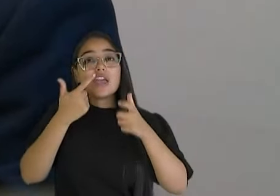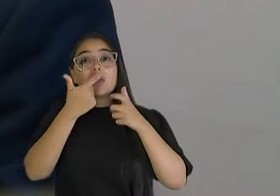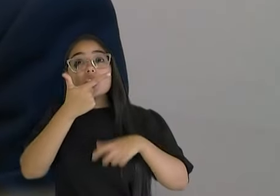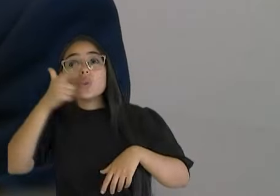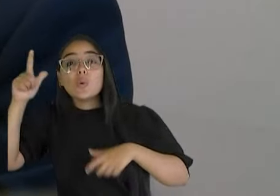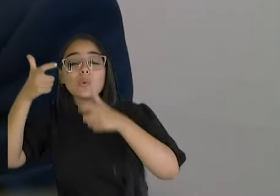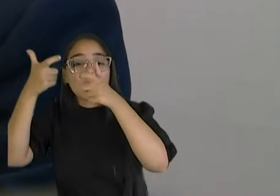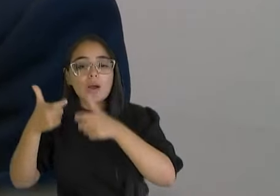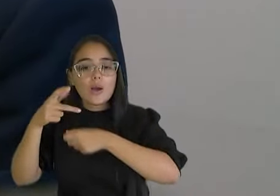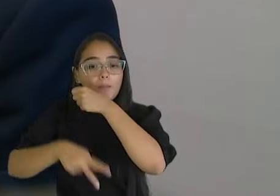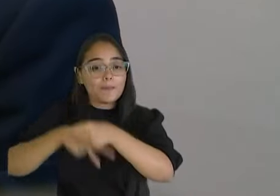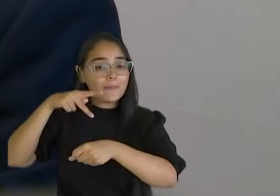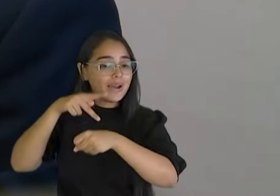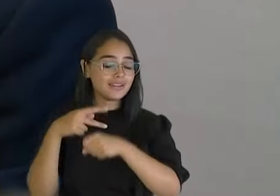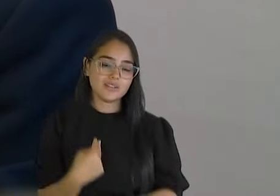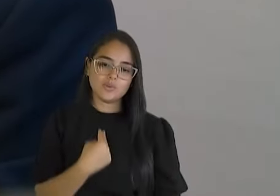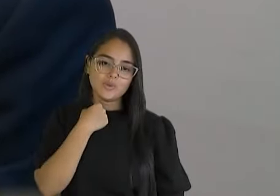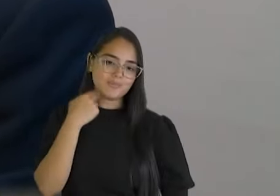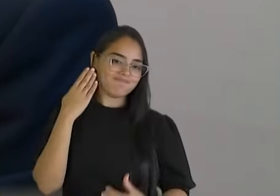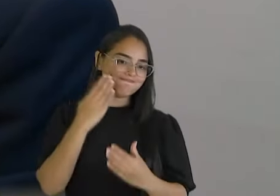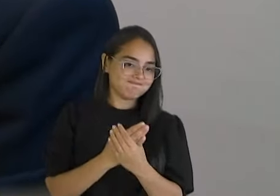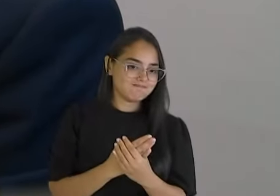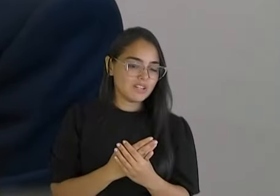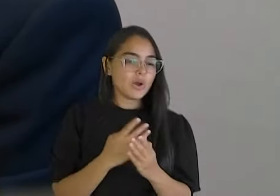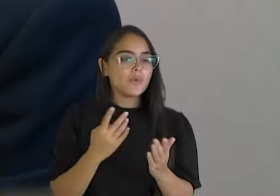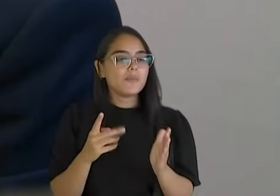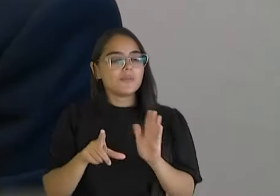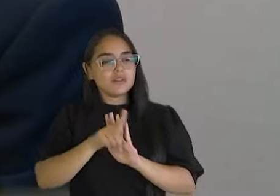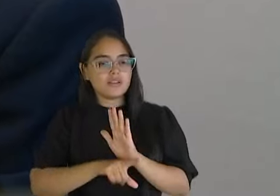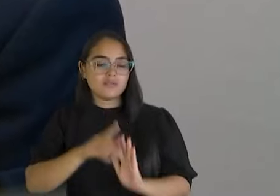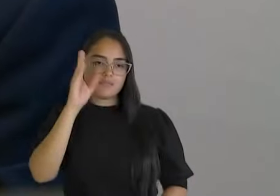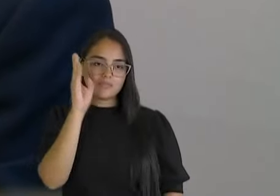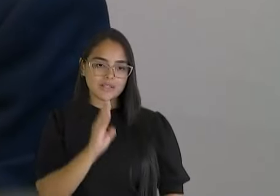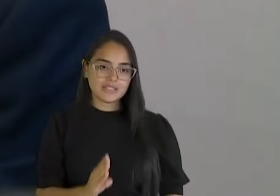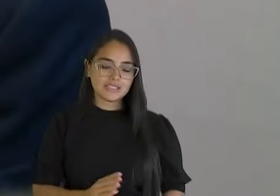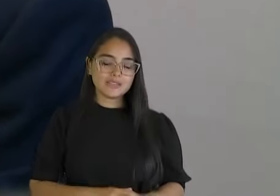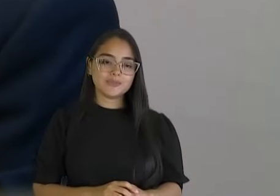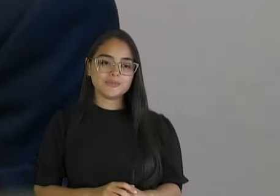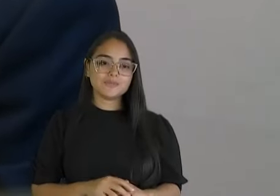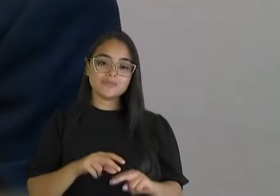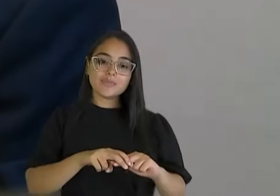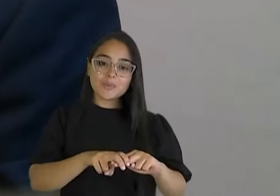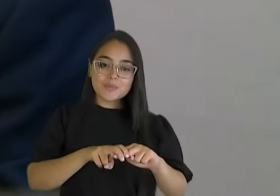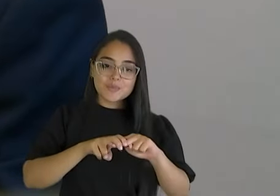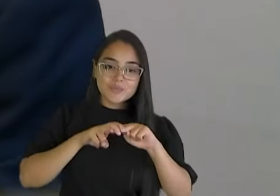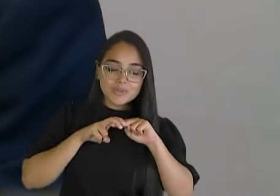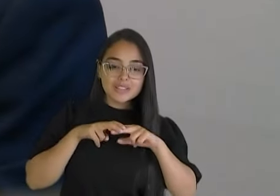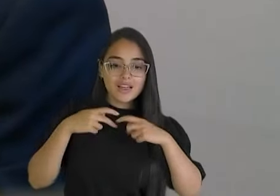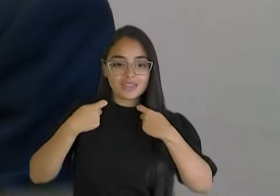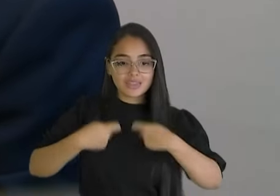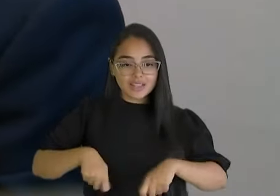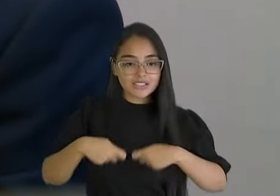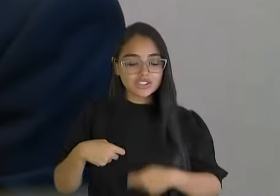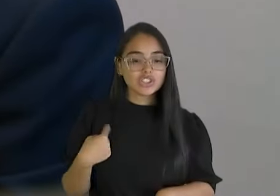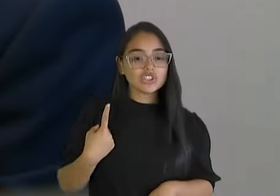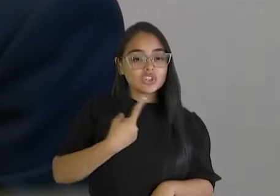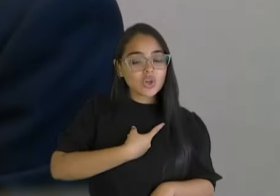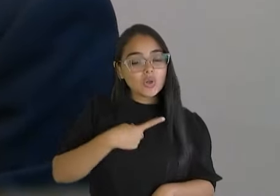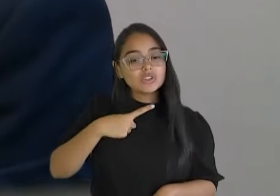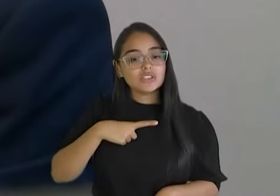local, eu não tenho como incidir sobre elas a legislação brasileira. E aí, por isso, a necessidade que nós tenhamos